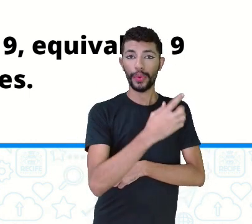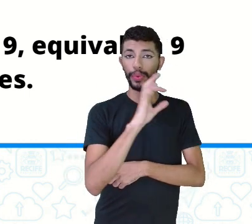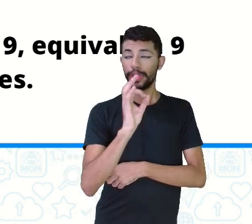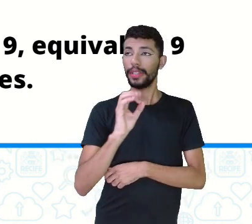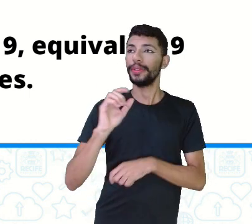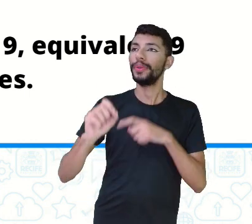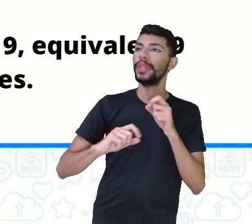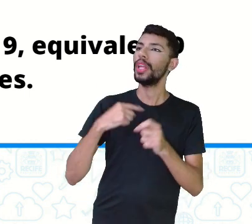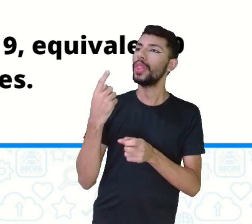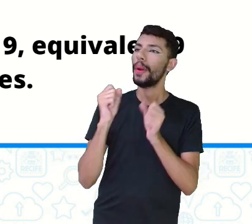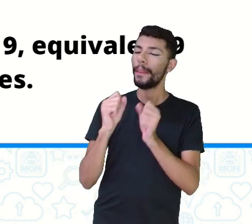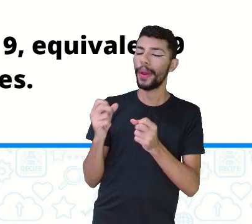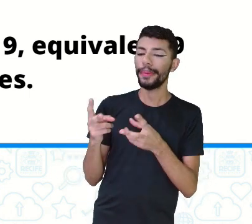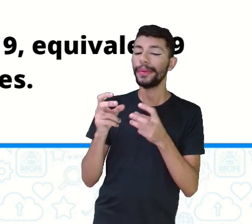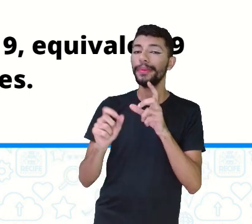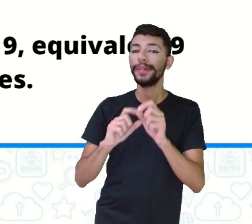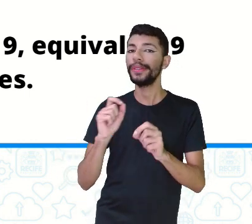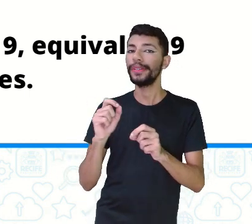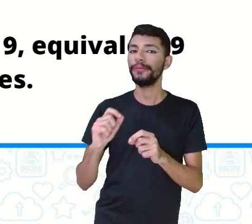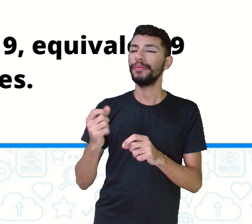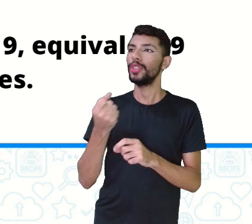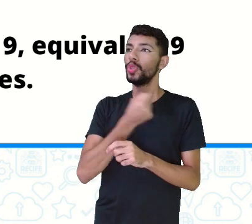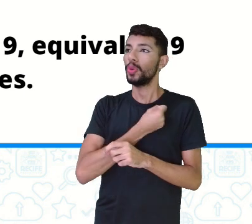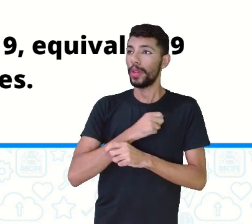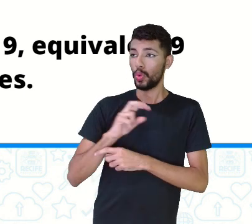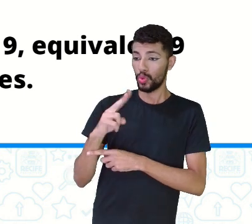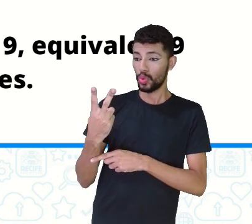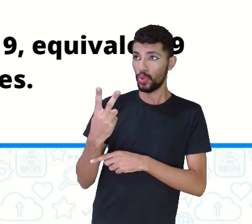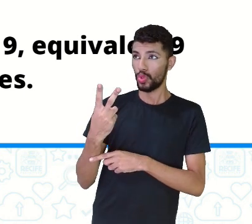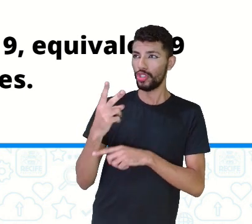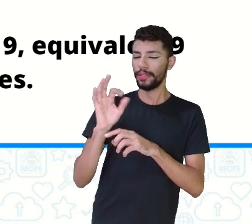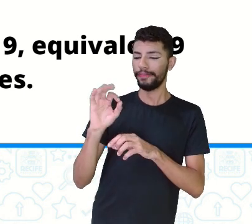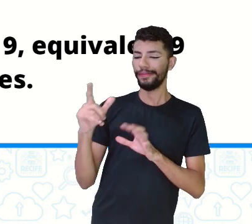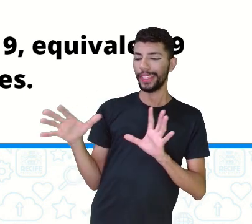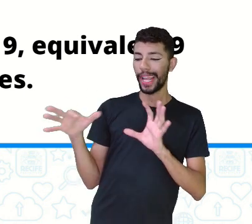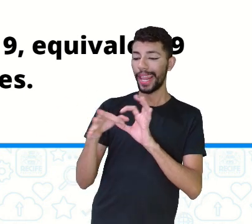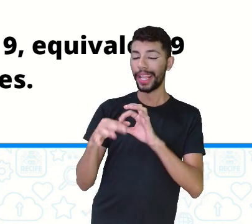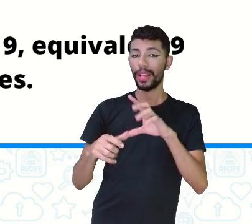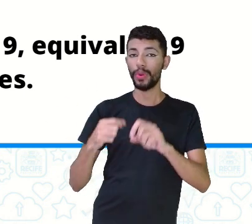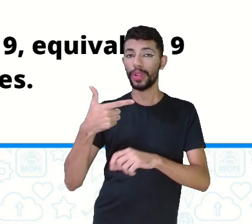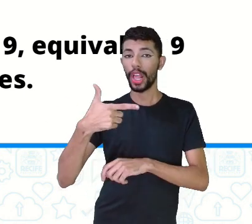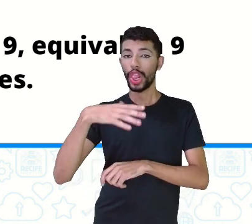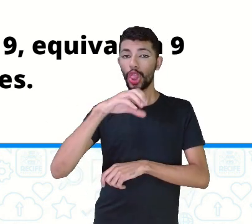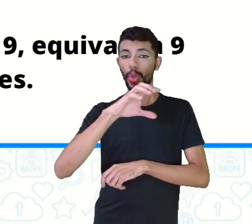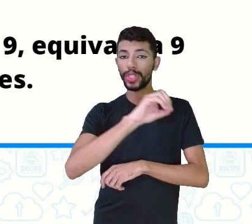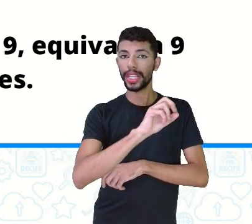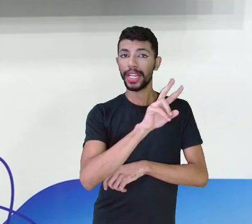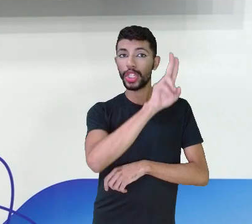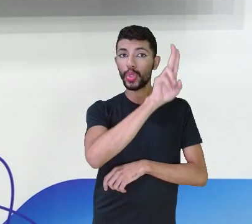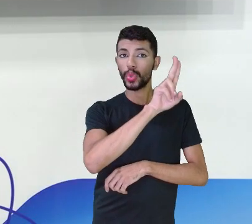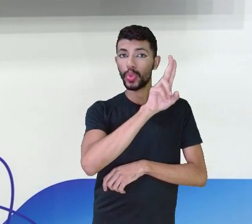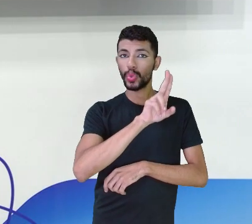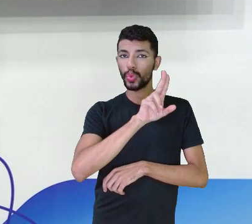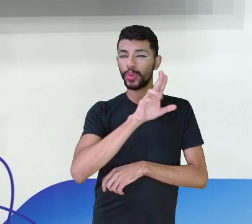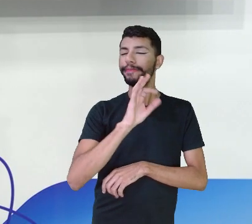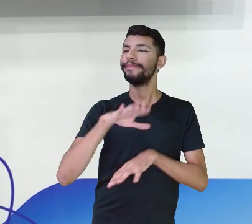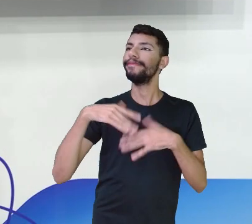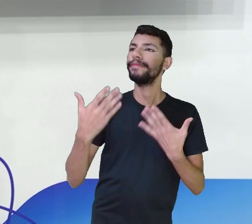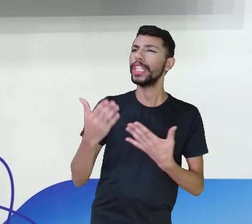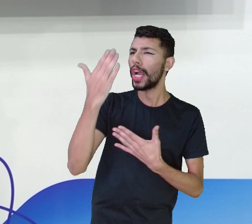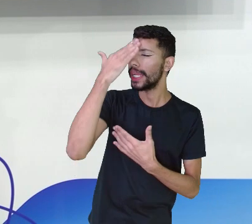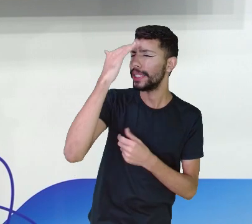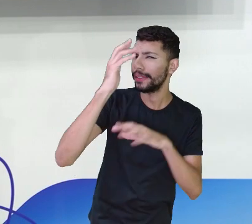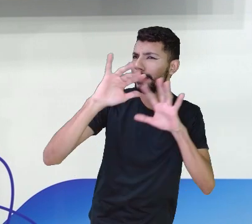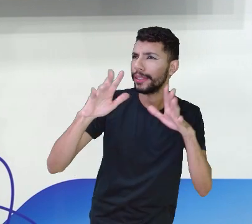1.544.291, podemos dizer que o algarismo 2 equivale a 200 unidades, certo? Sabendo